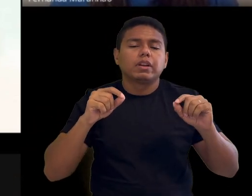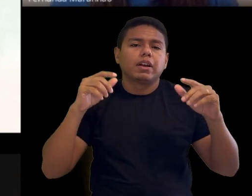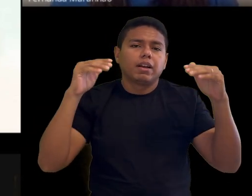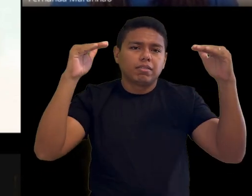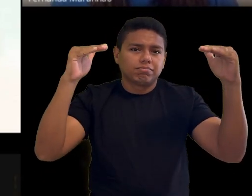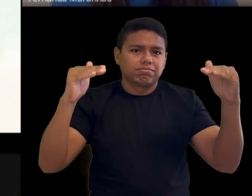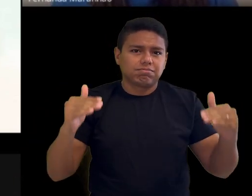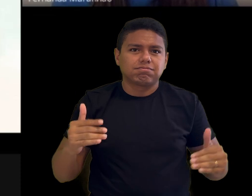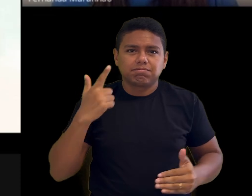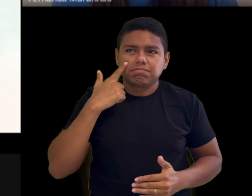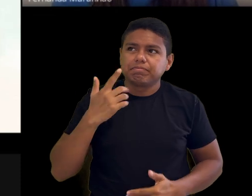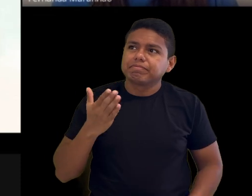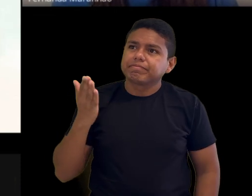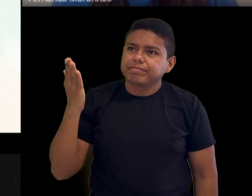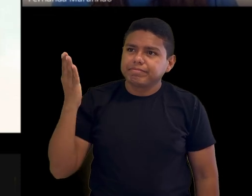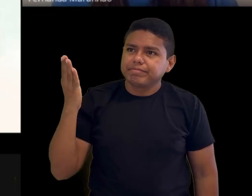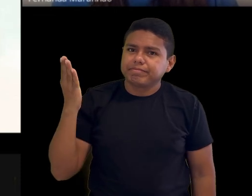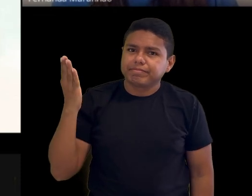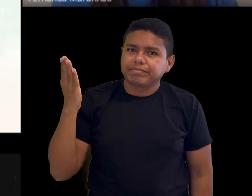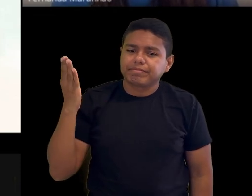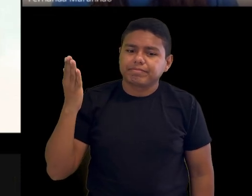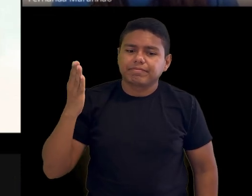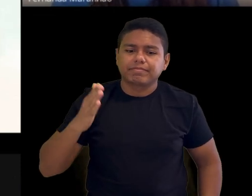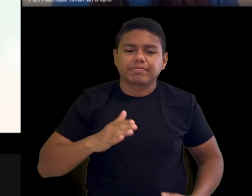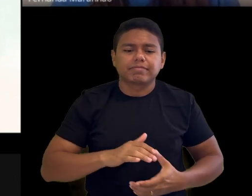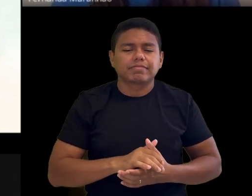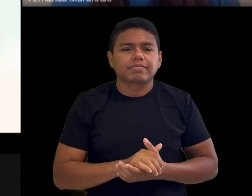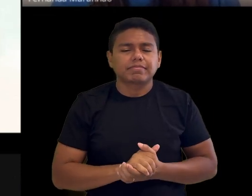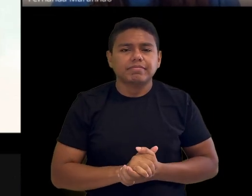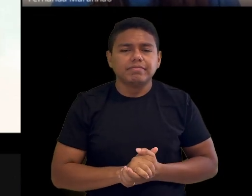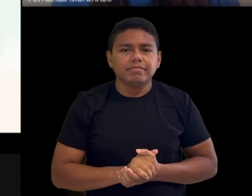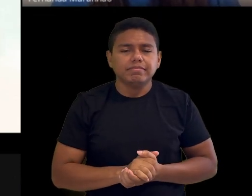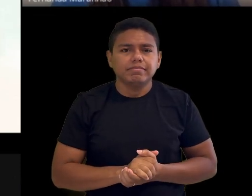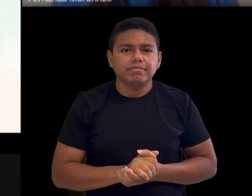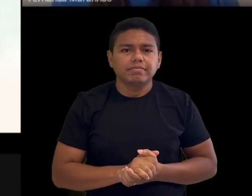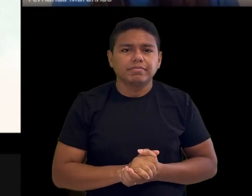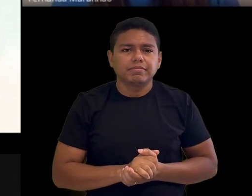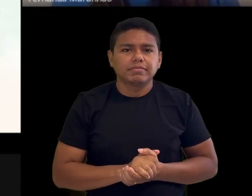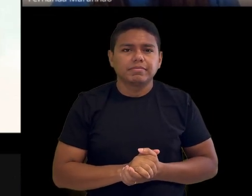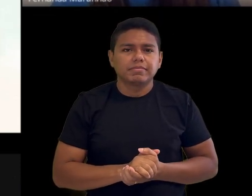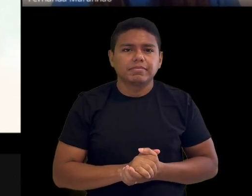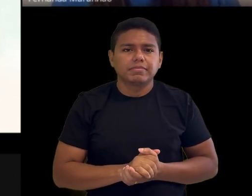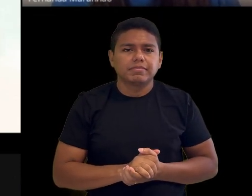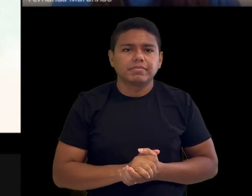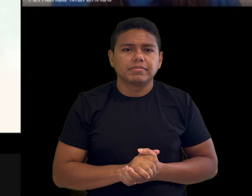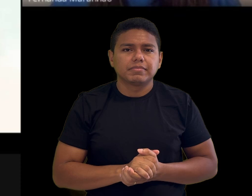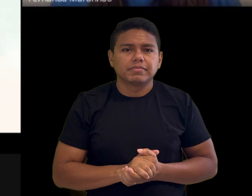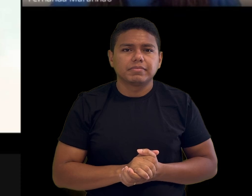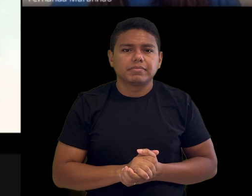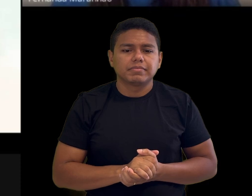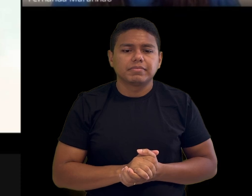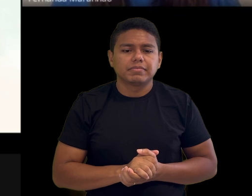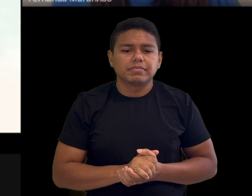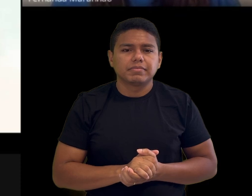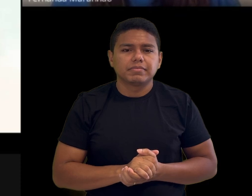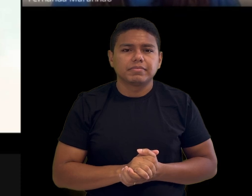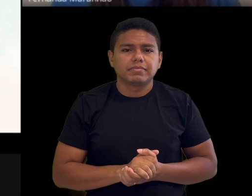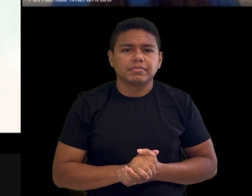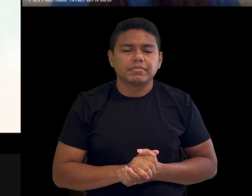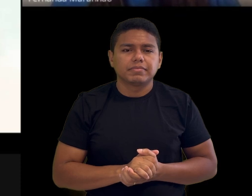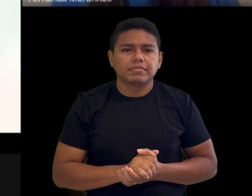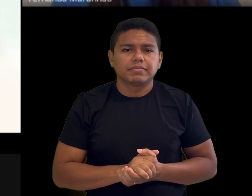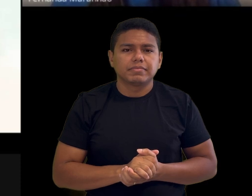normalmente inserida e a ruptura de vasa prévia, como nós podemos ver nesse slide, em que há uma